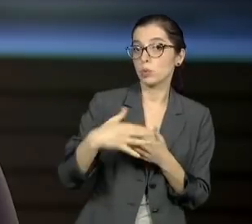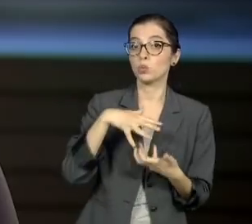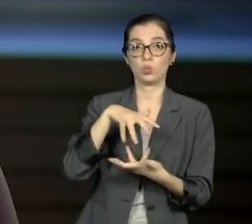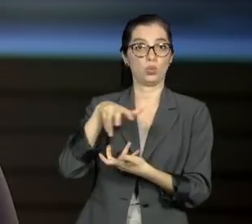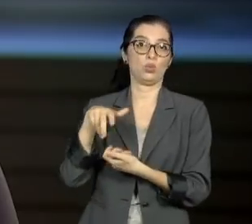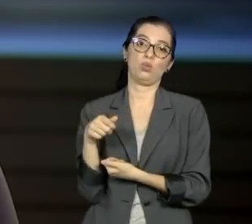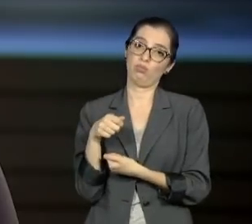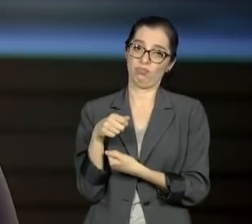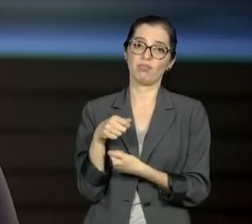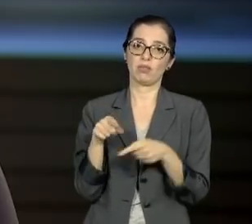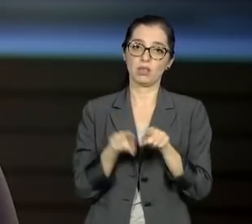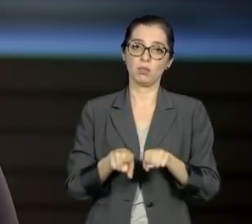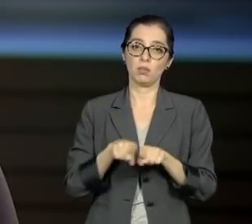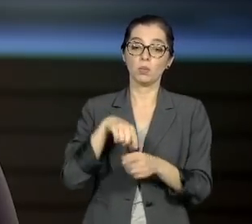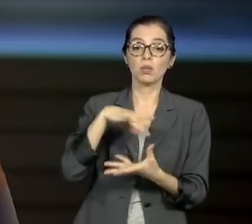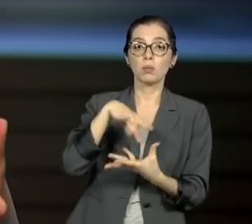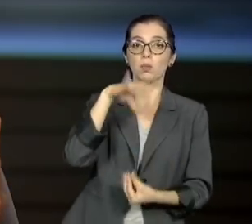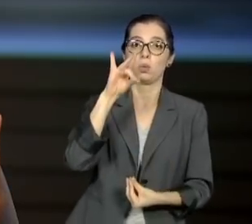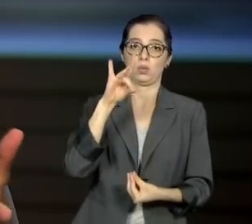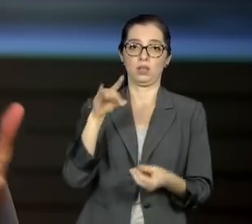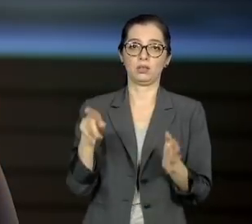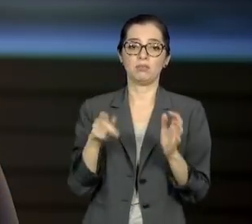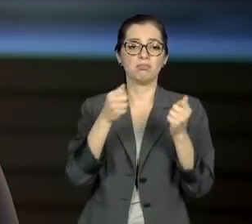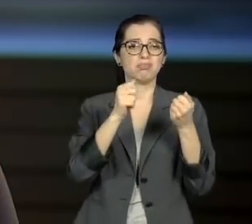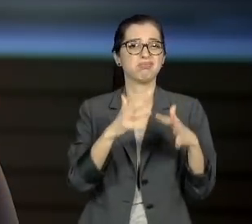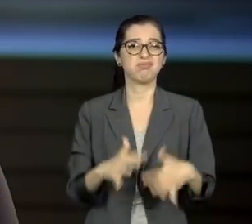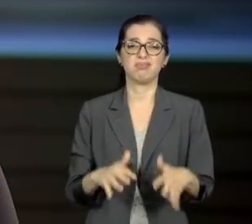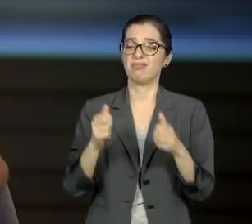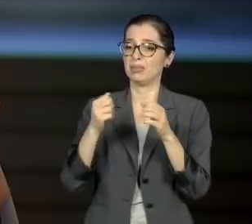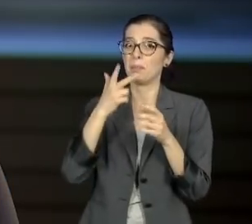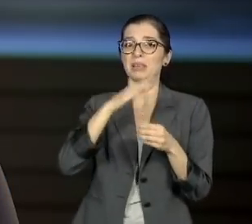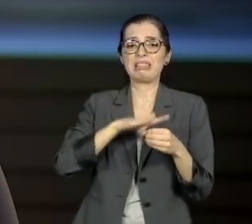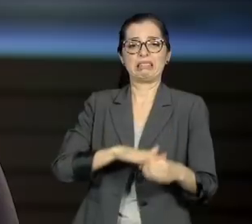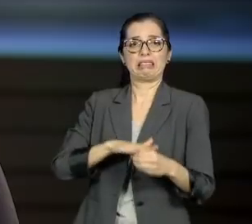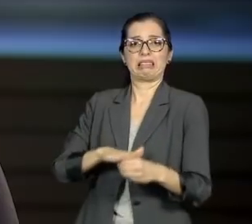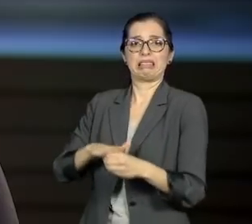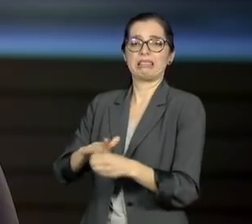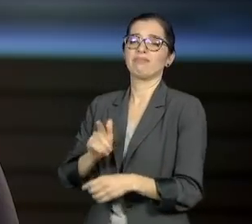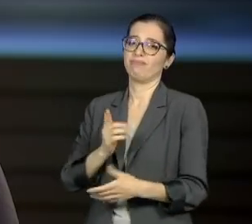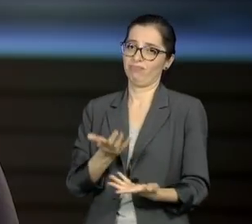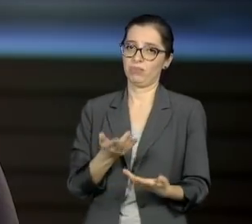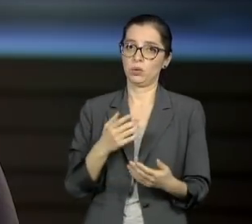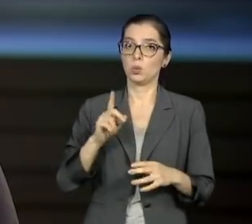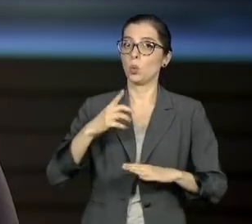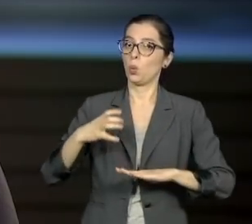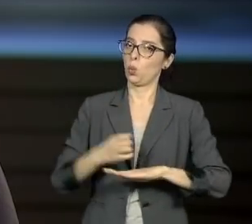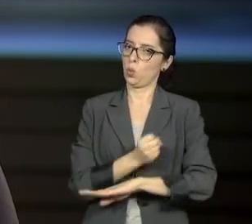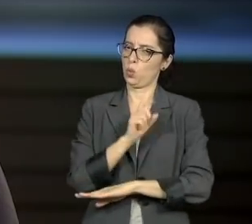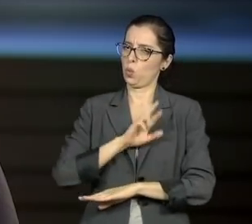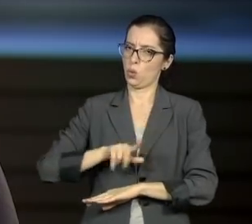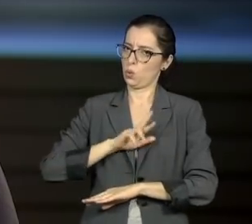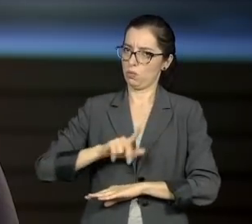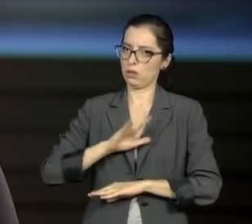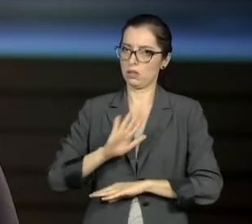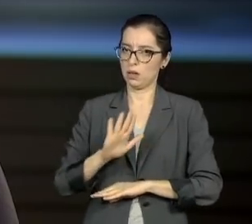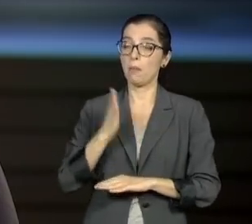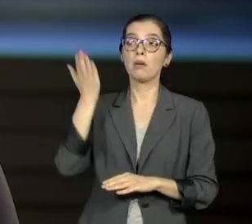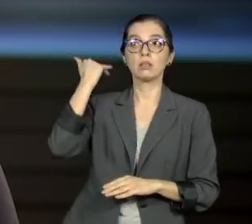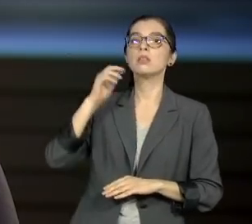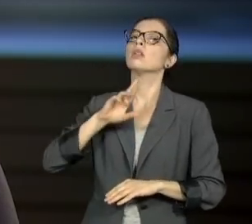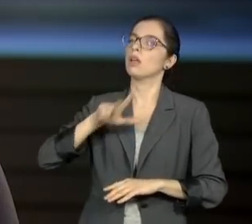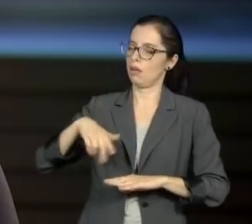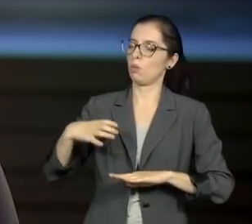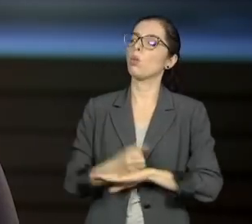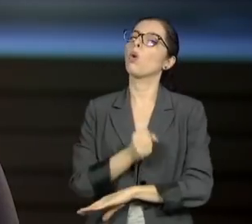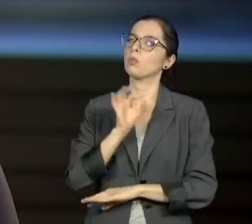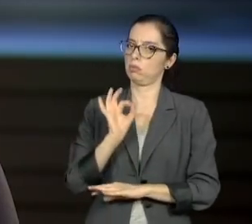as democracias morrem, como elas são minadas por dentro e não por golpes, como era no passado, ou por guerras, e